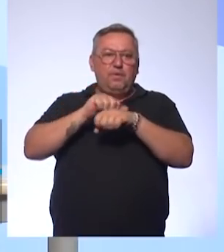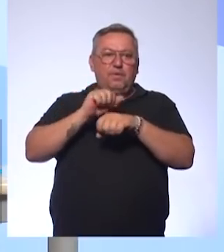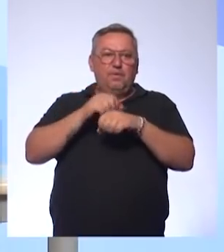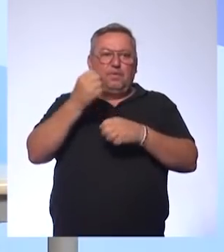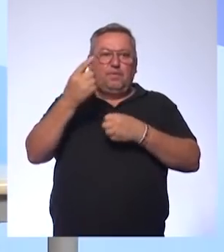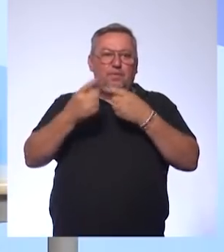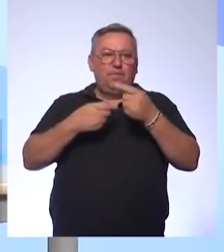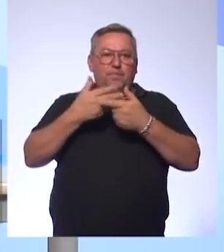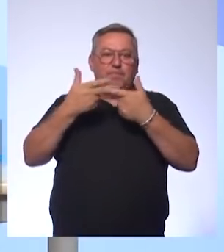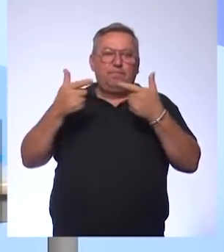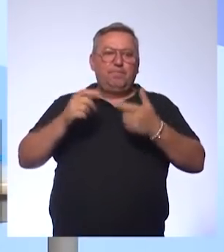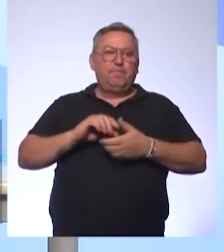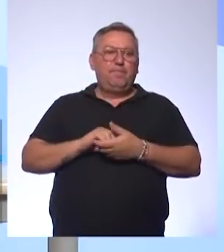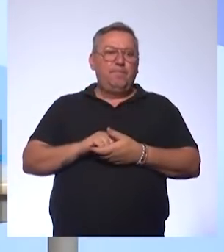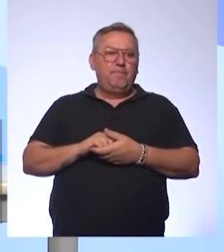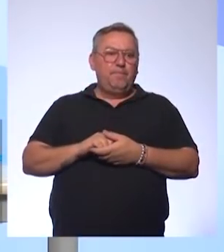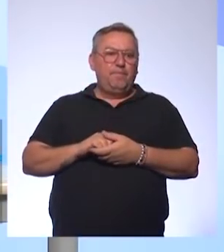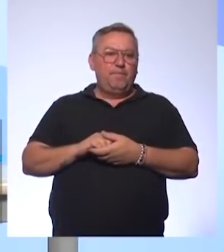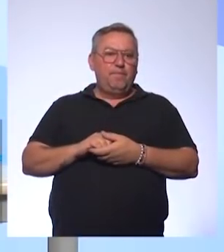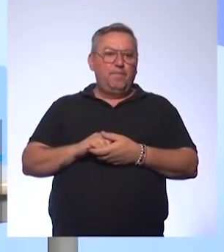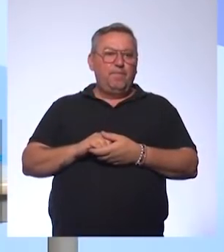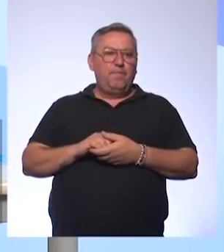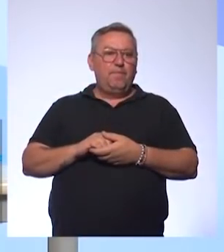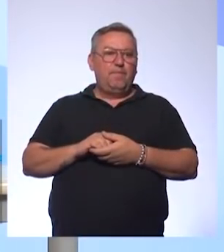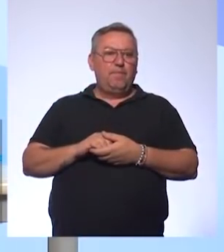alguns glitterzinhos.